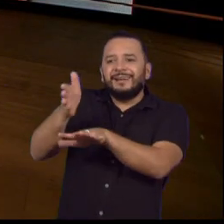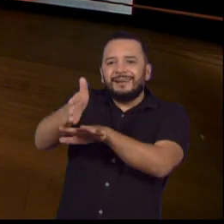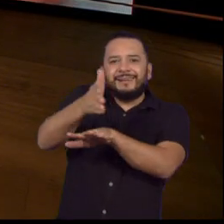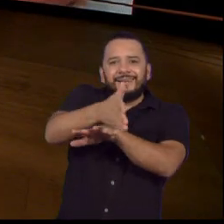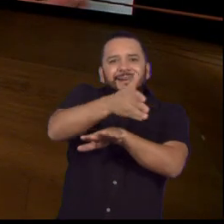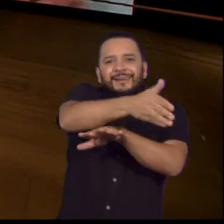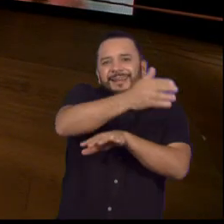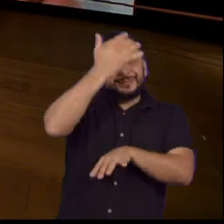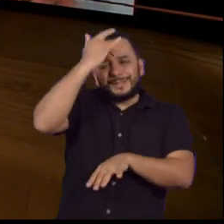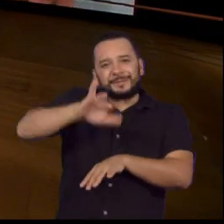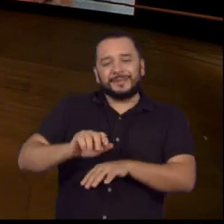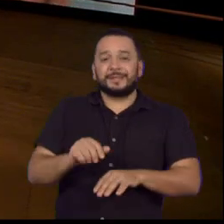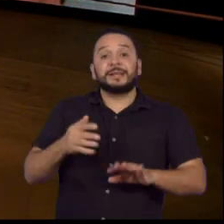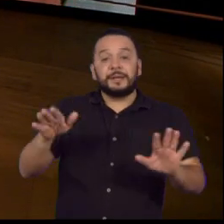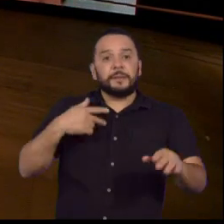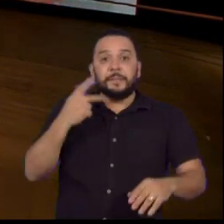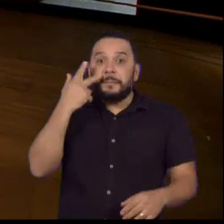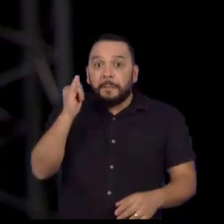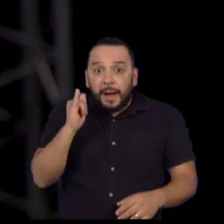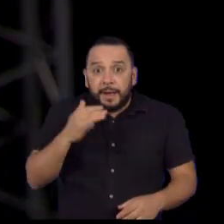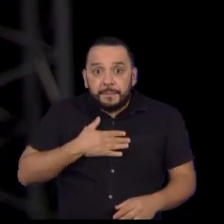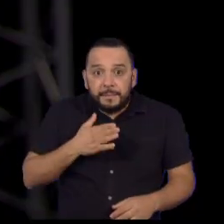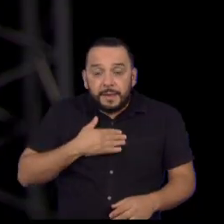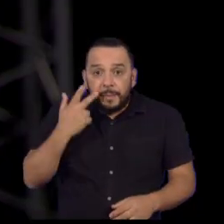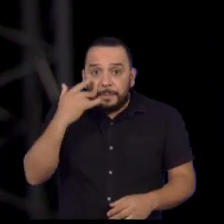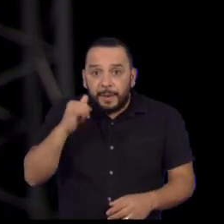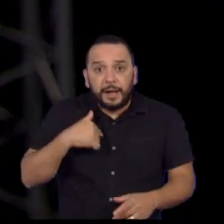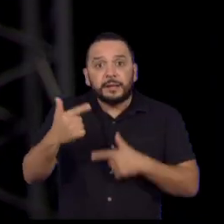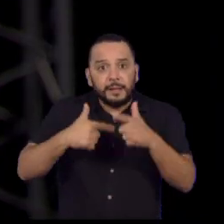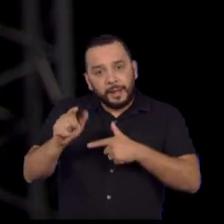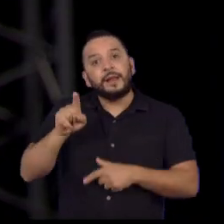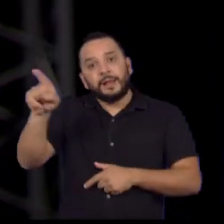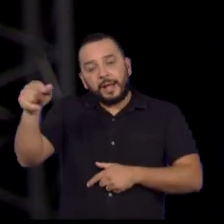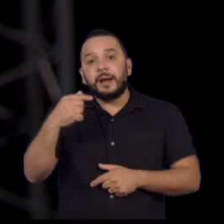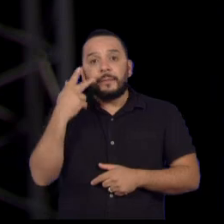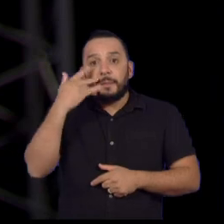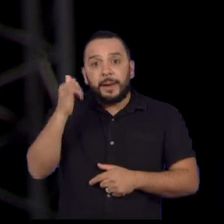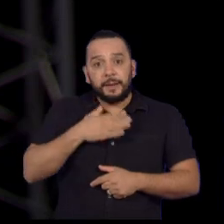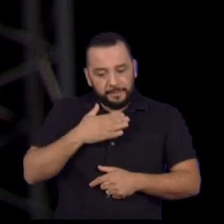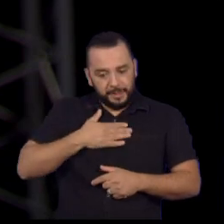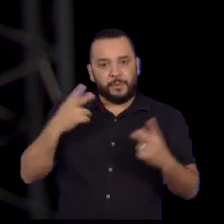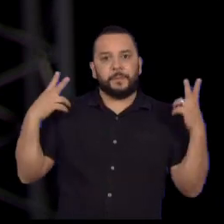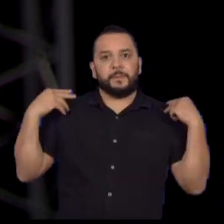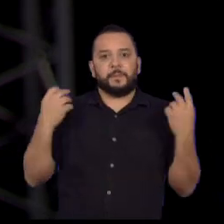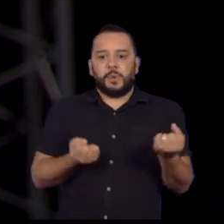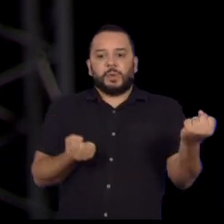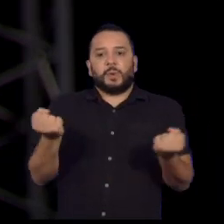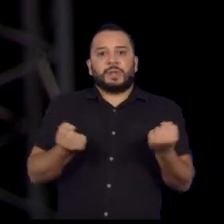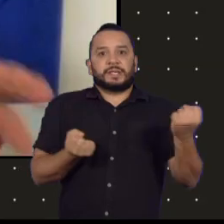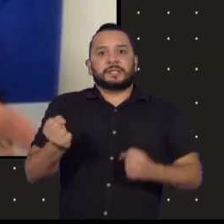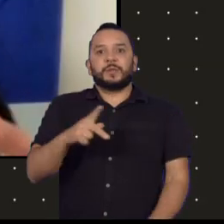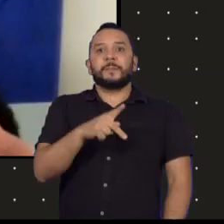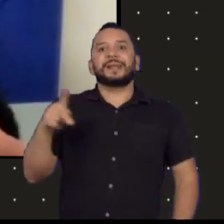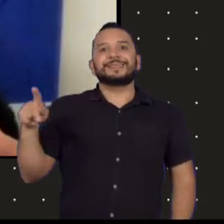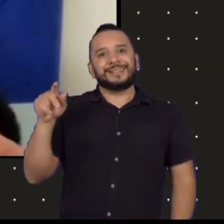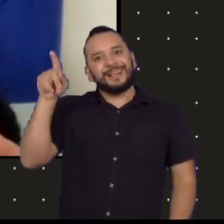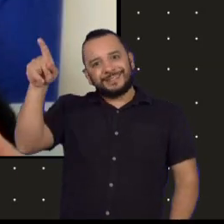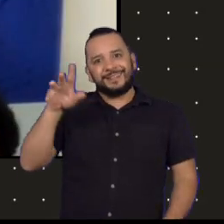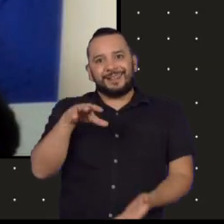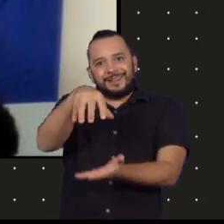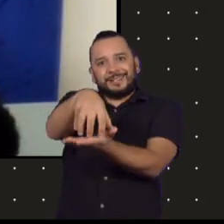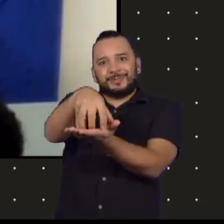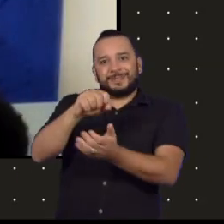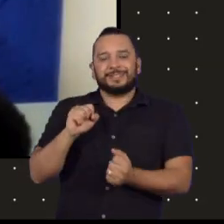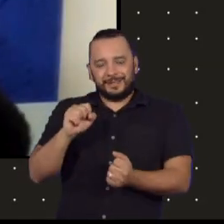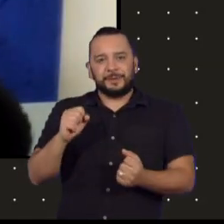por um acaso, foi trabalhar lá. Ele foi ser motorista do presidente do Palácio das Artes. E a minha mãe trabalhava no mesmo